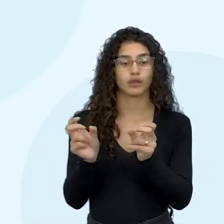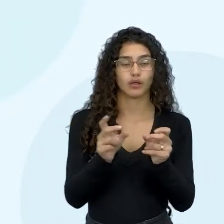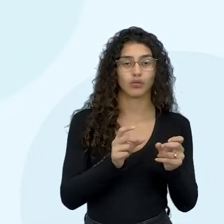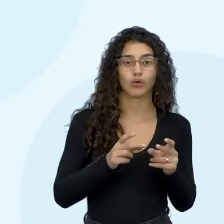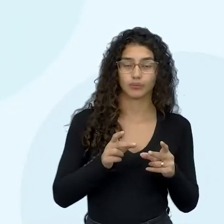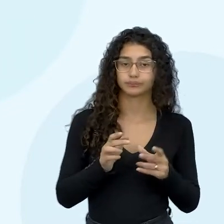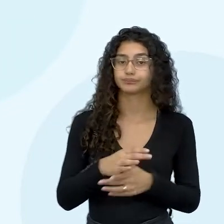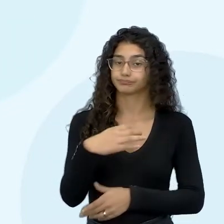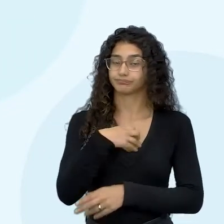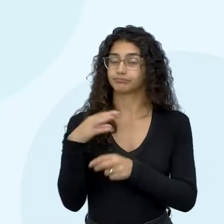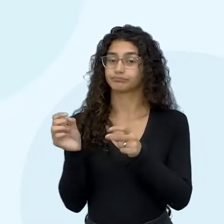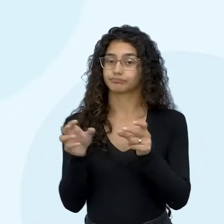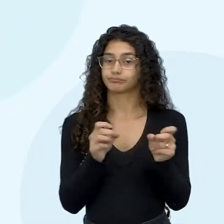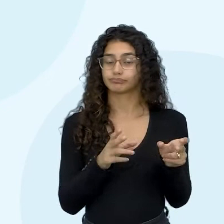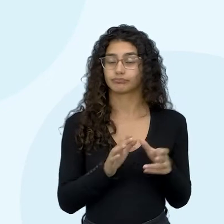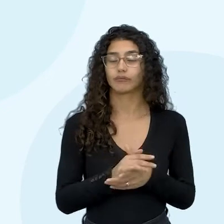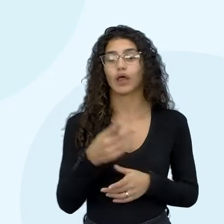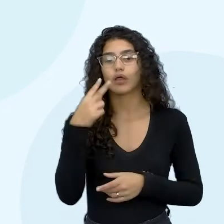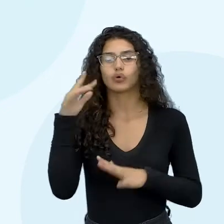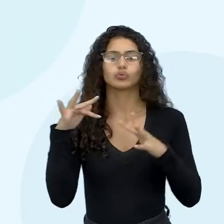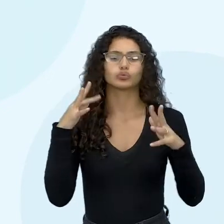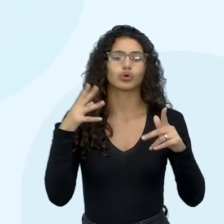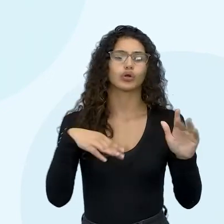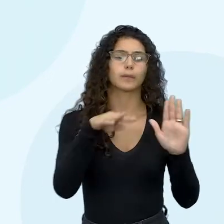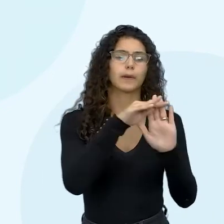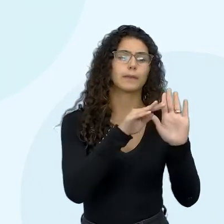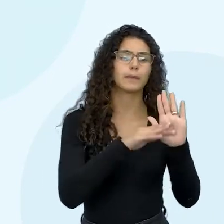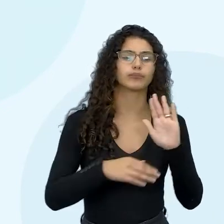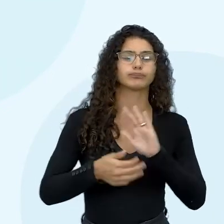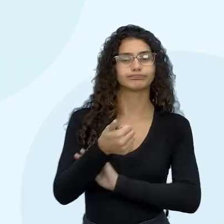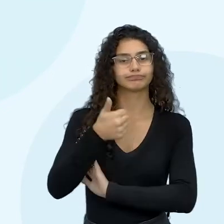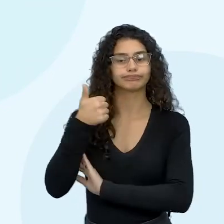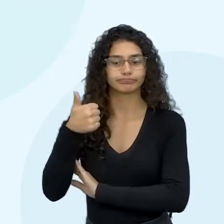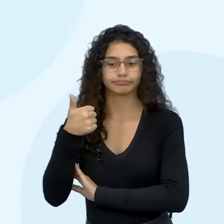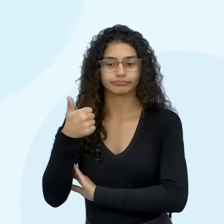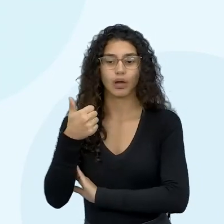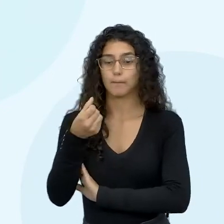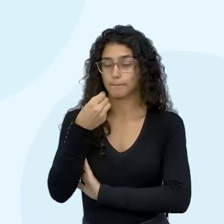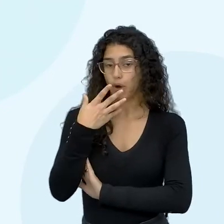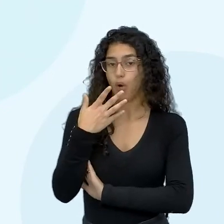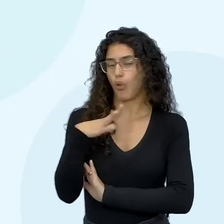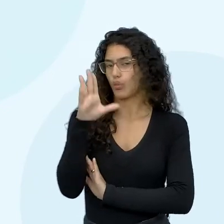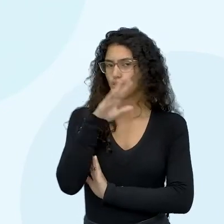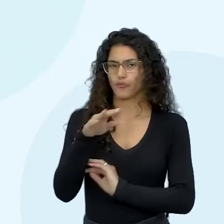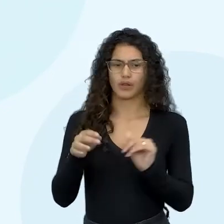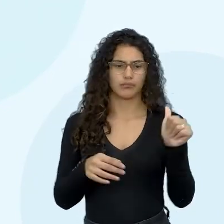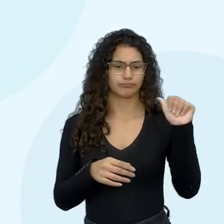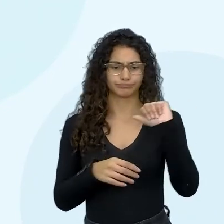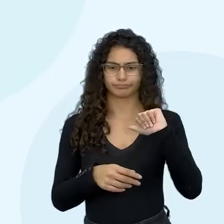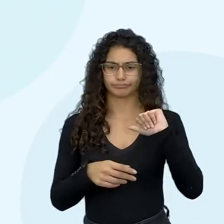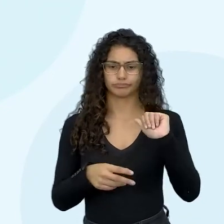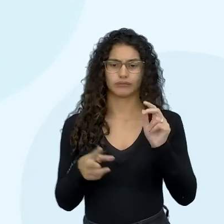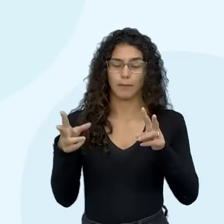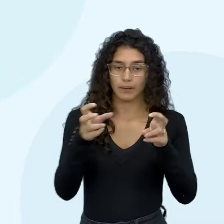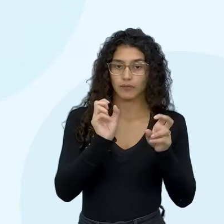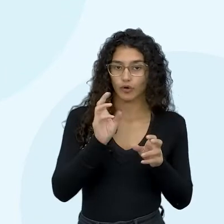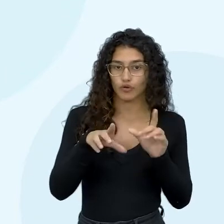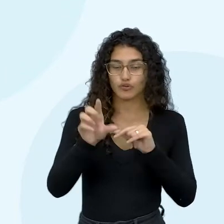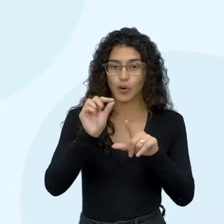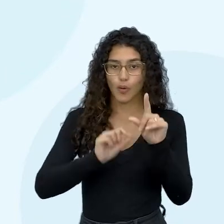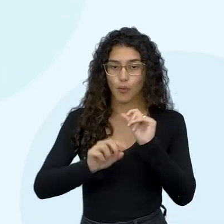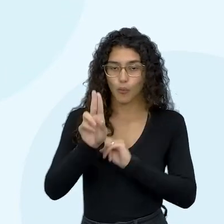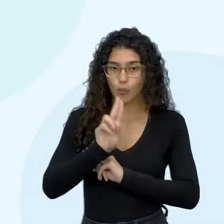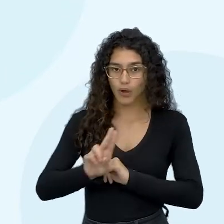vendedor, né? Então, a gente já viu todas as vantagens. Eu não falei das desvantagens. Vocês notaram que eu só separei